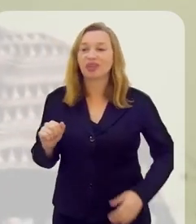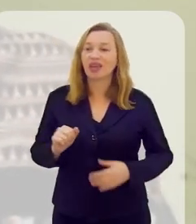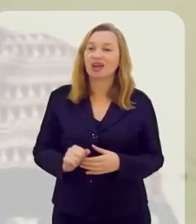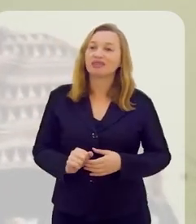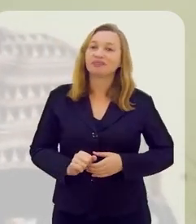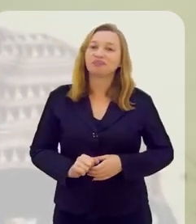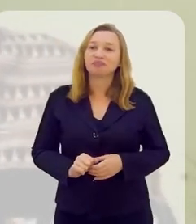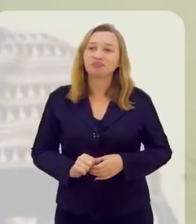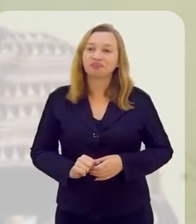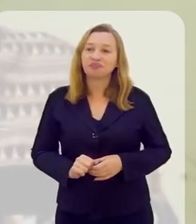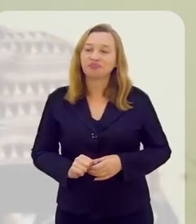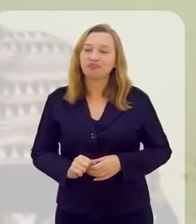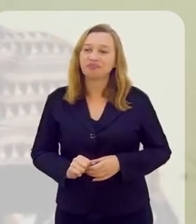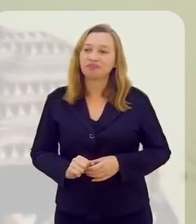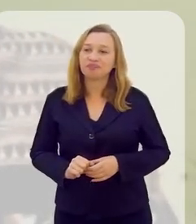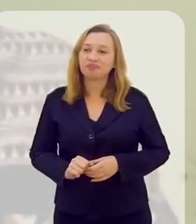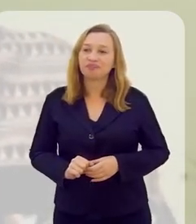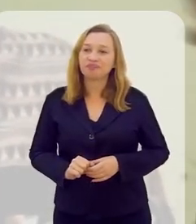você